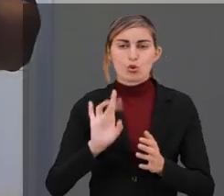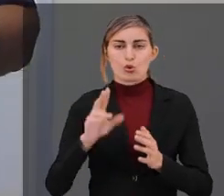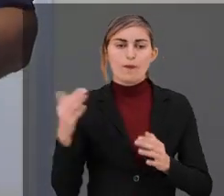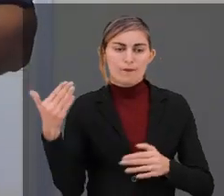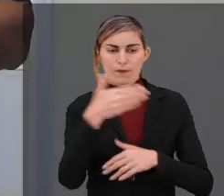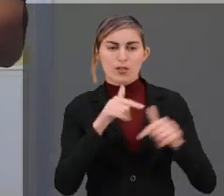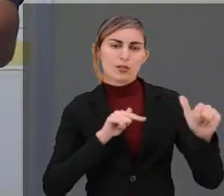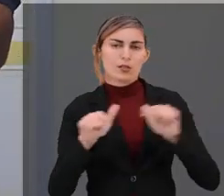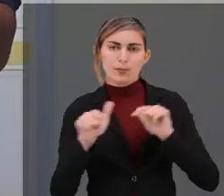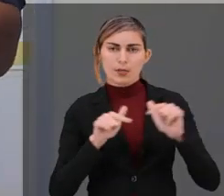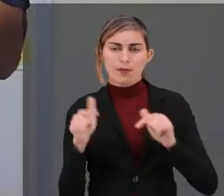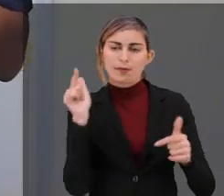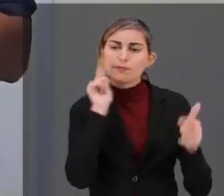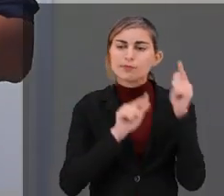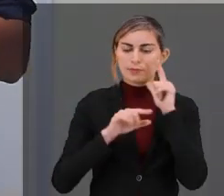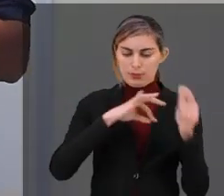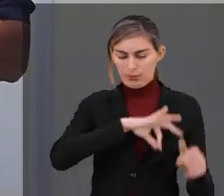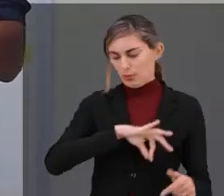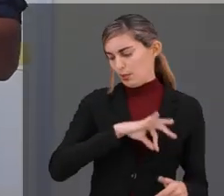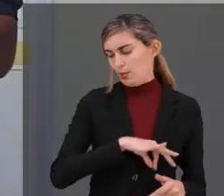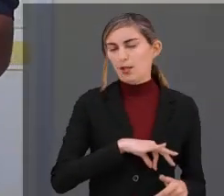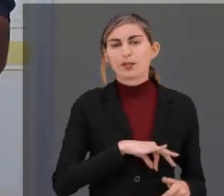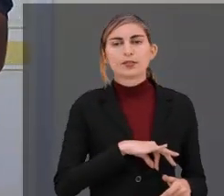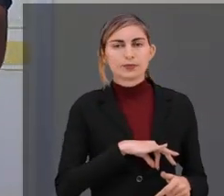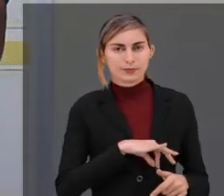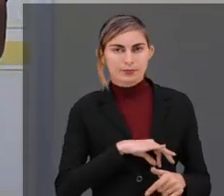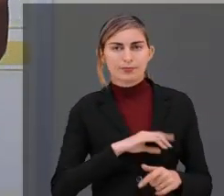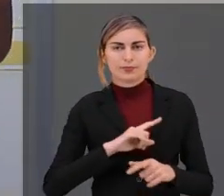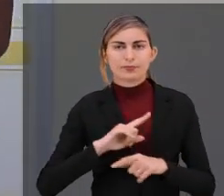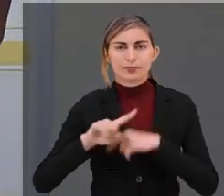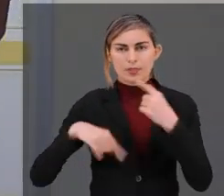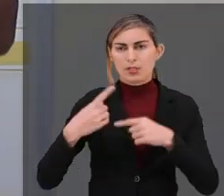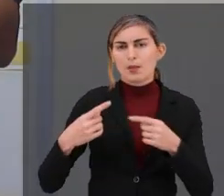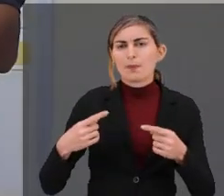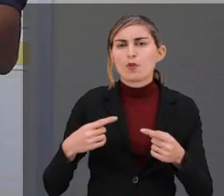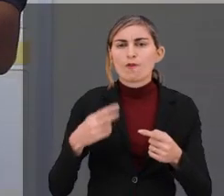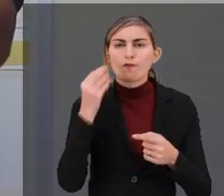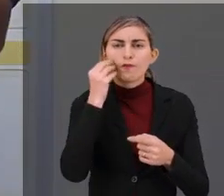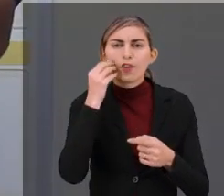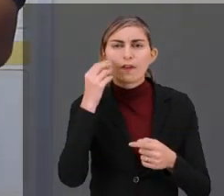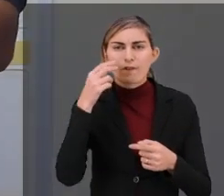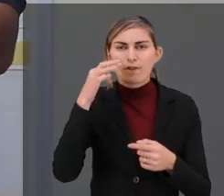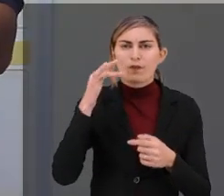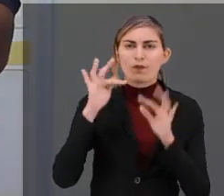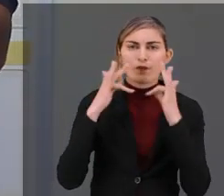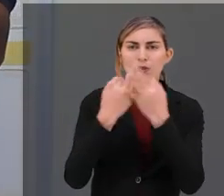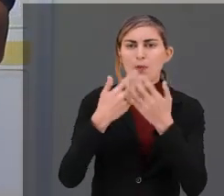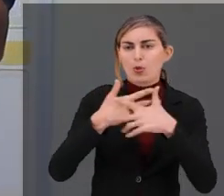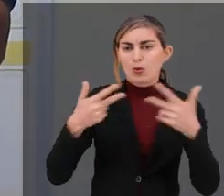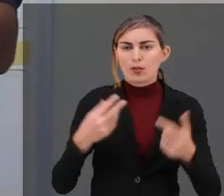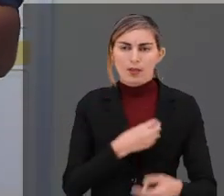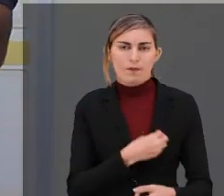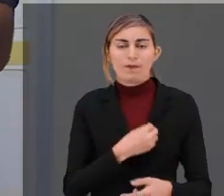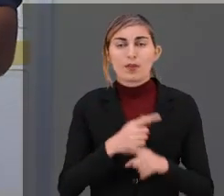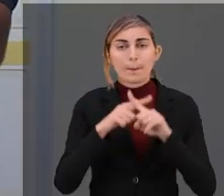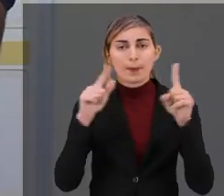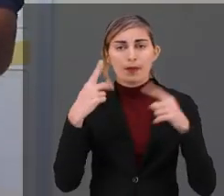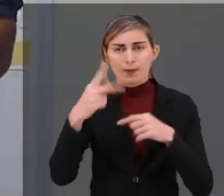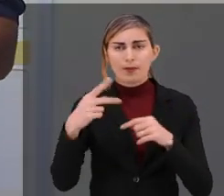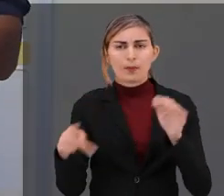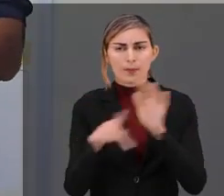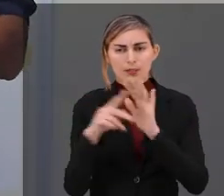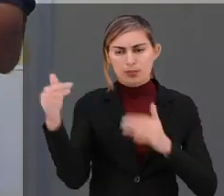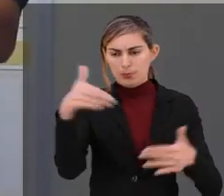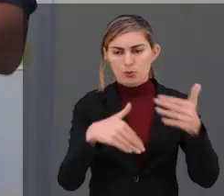ir trabalhar, ganhar o seu salário e prover à família uma boa qualidade de vida, mas que ele seja parte